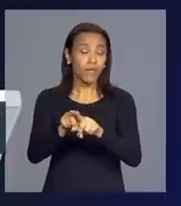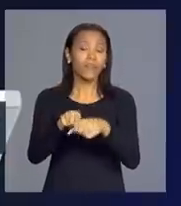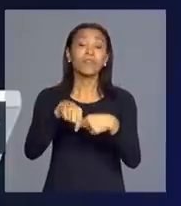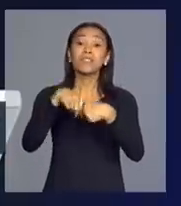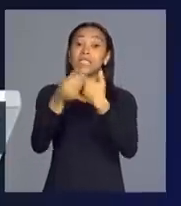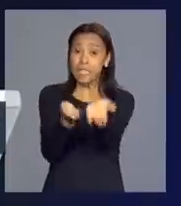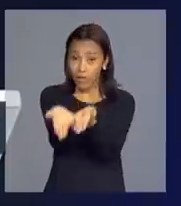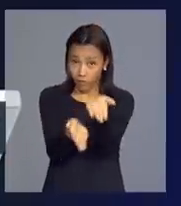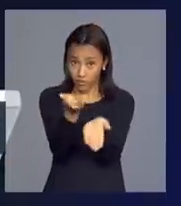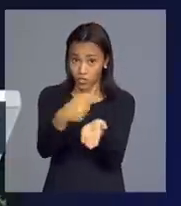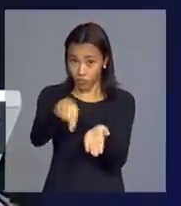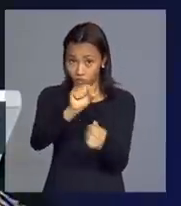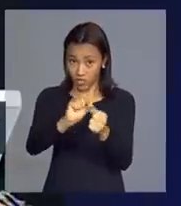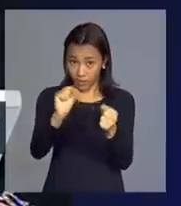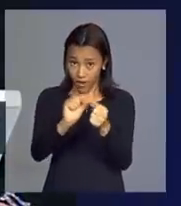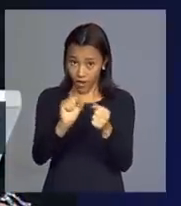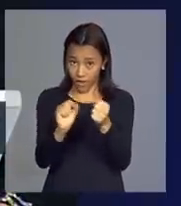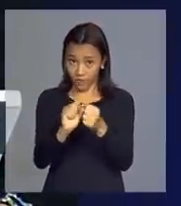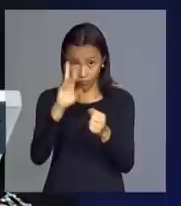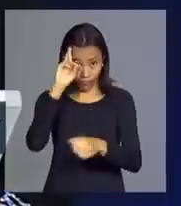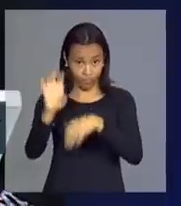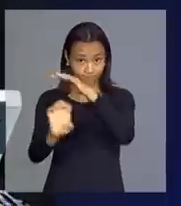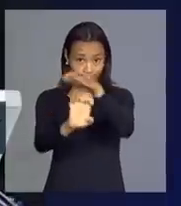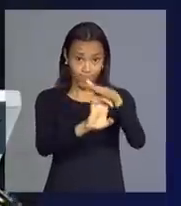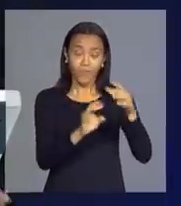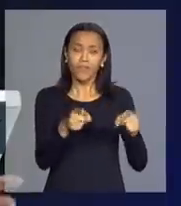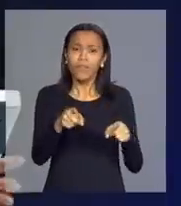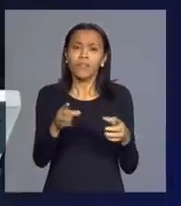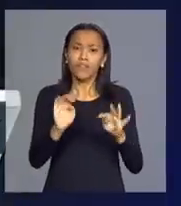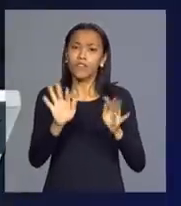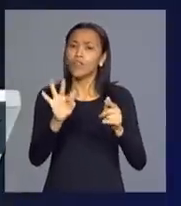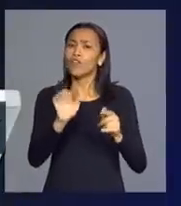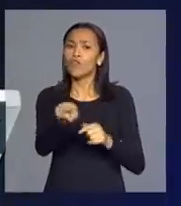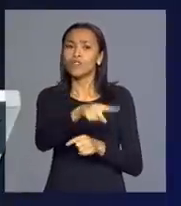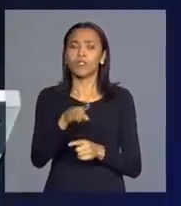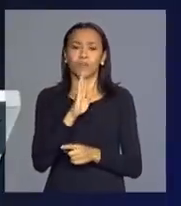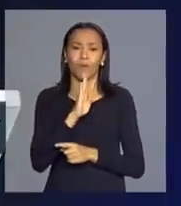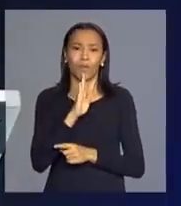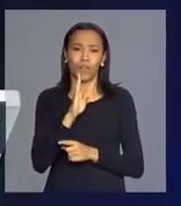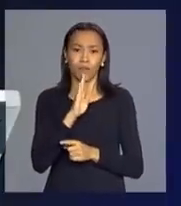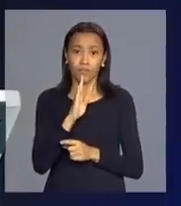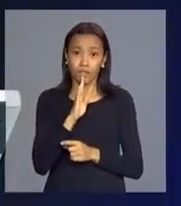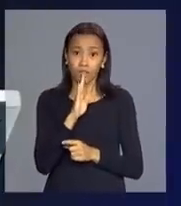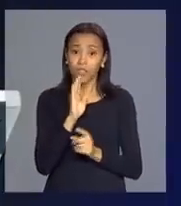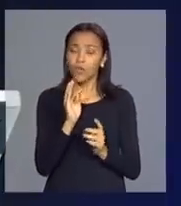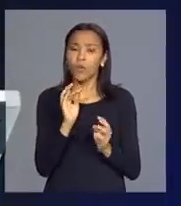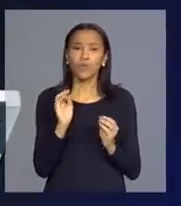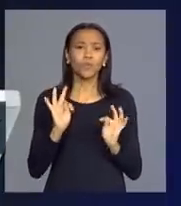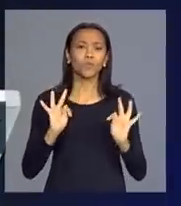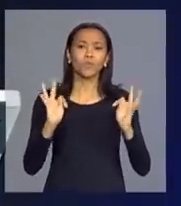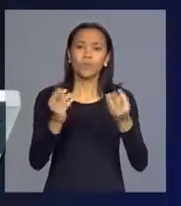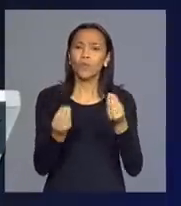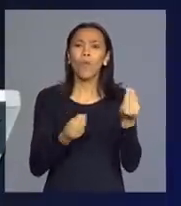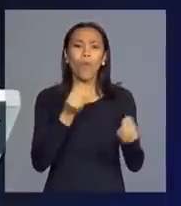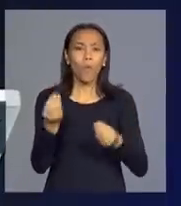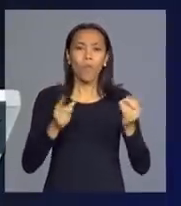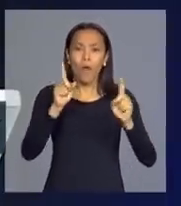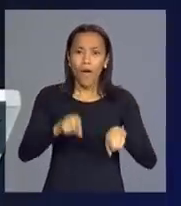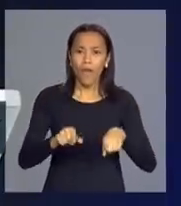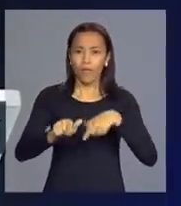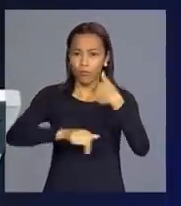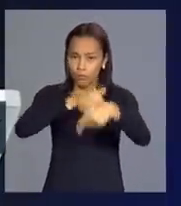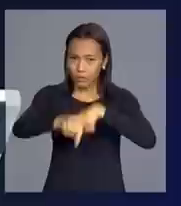que fazem, enfim, conhece daquilo que constitui a essência das